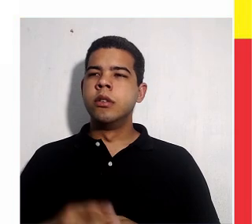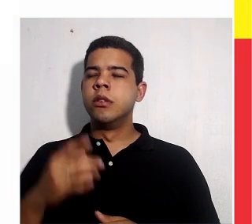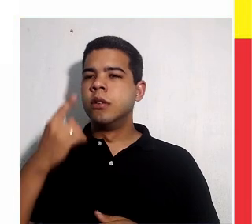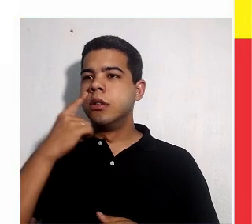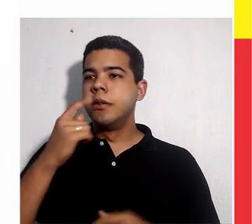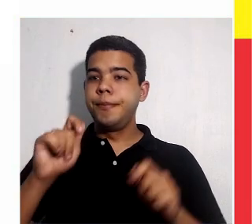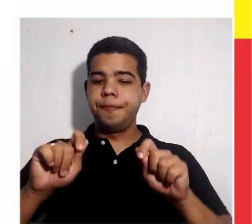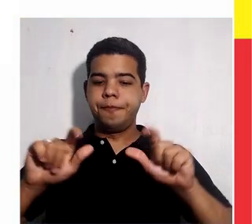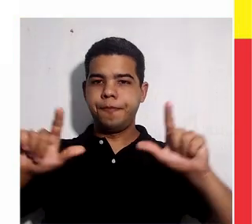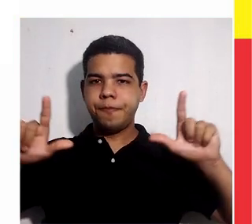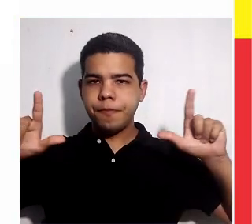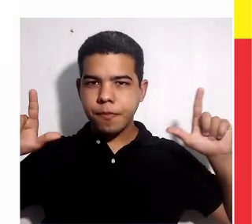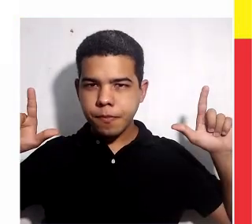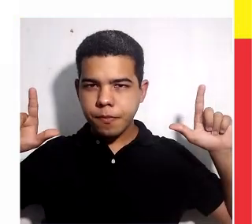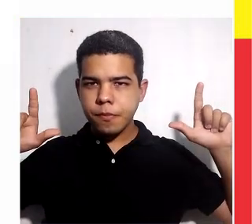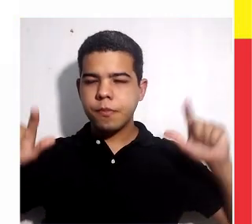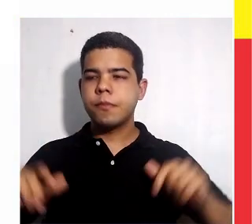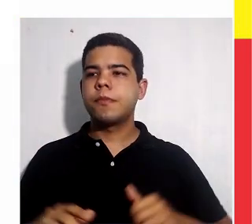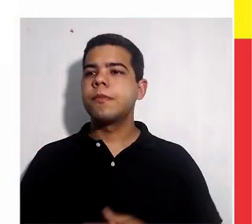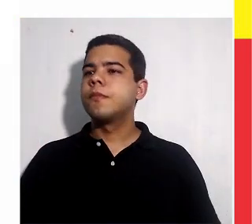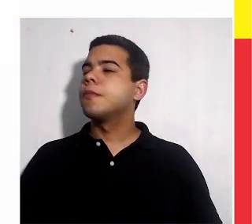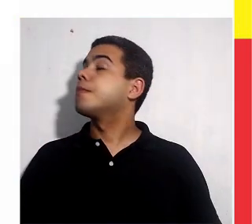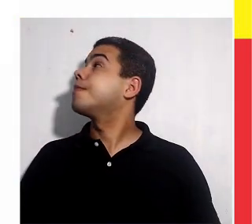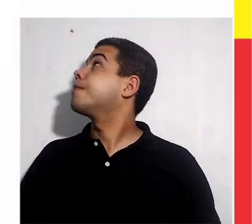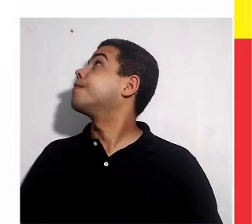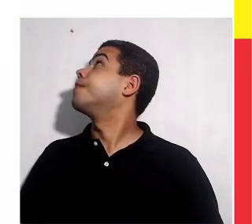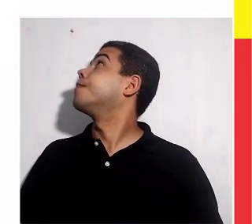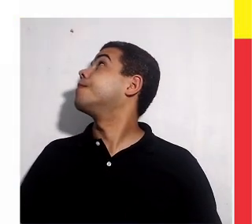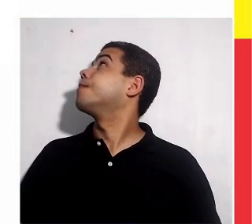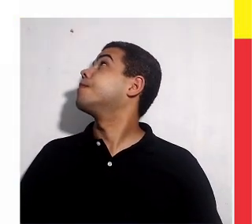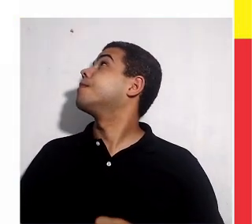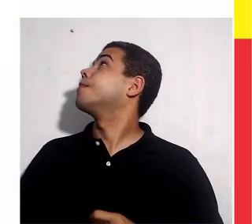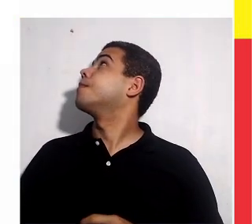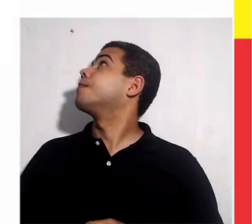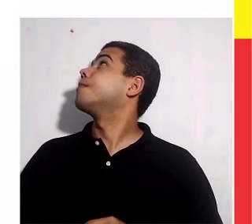Eu aqui agora vou ampliar aqui